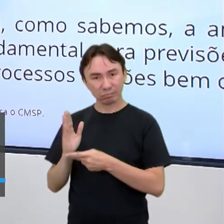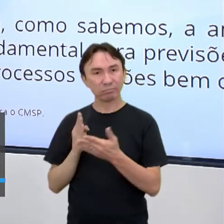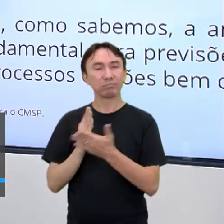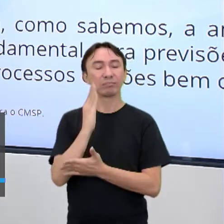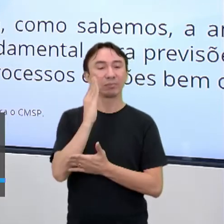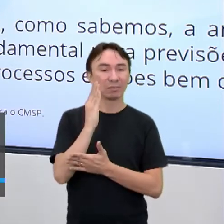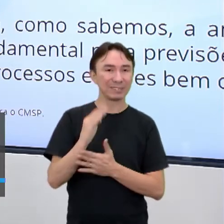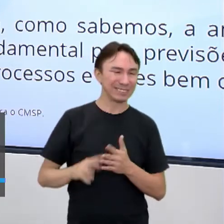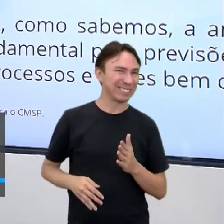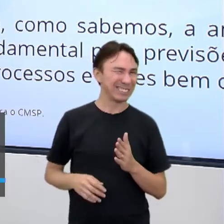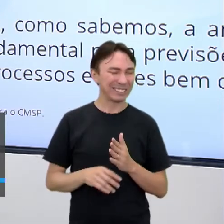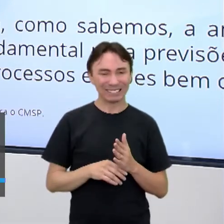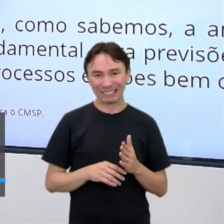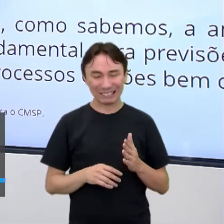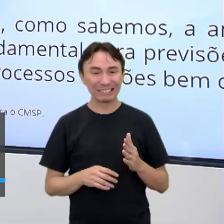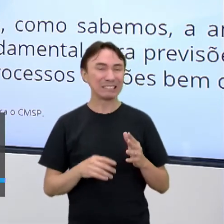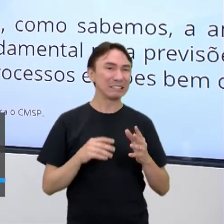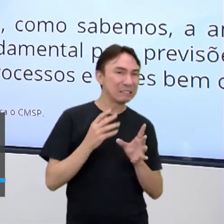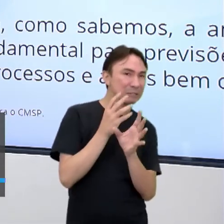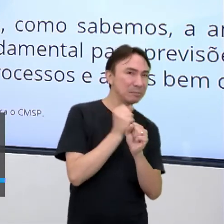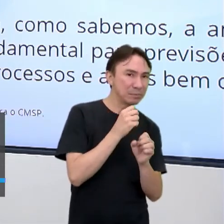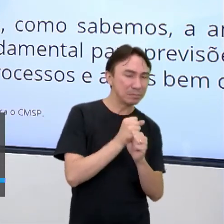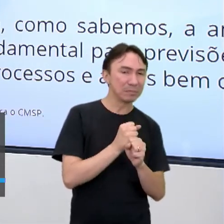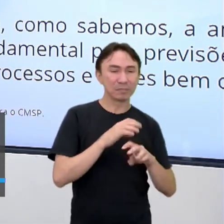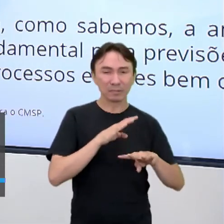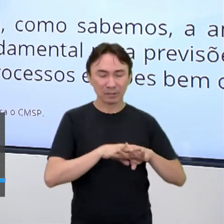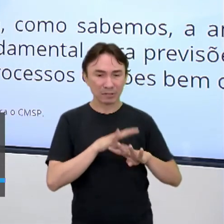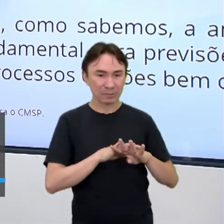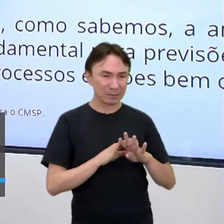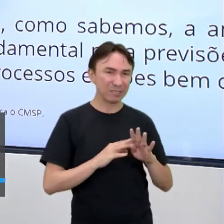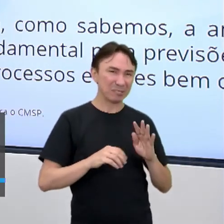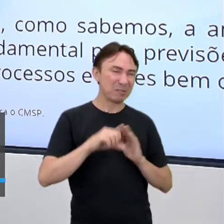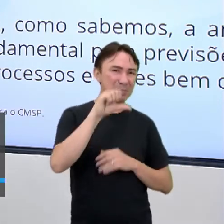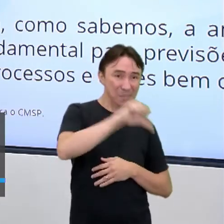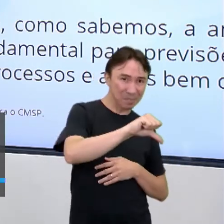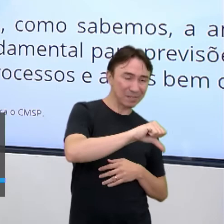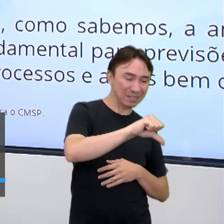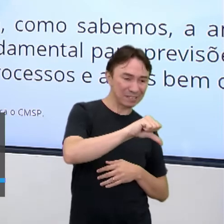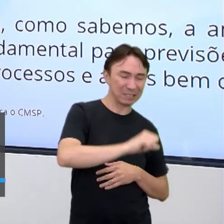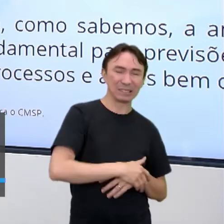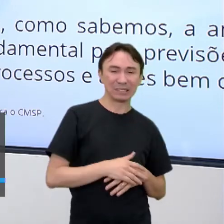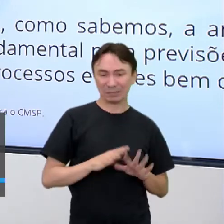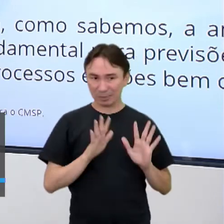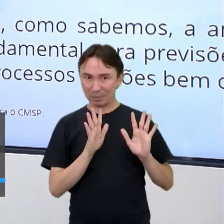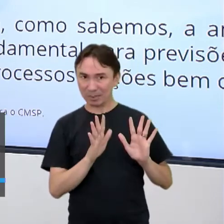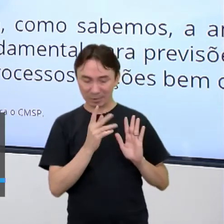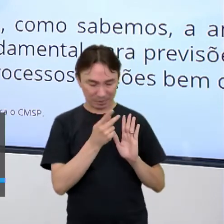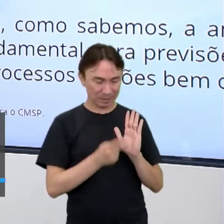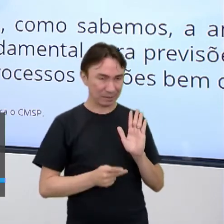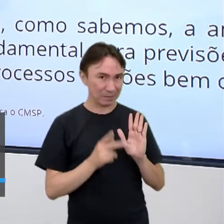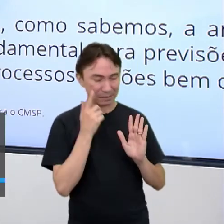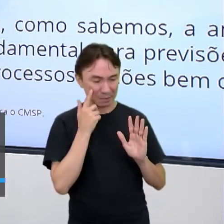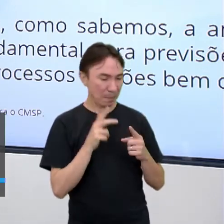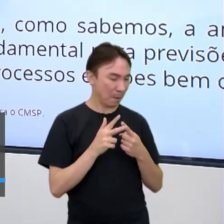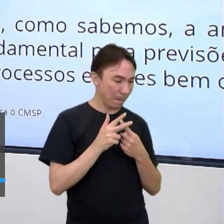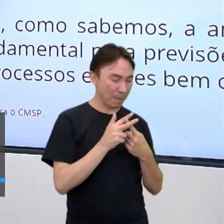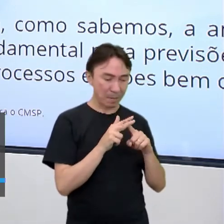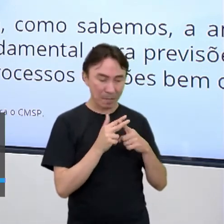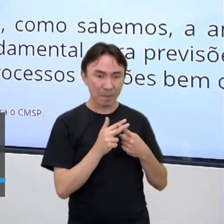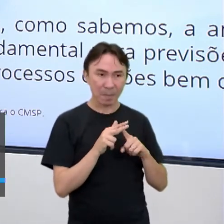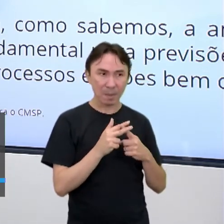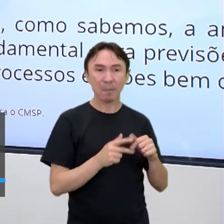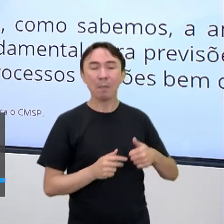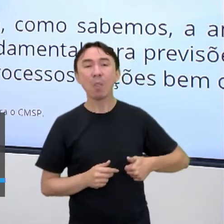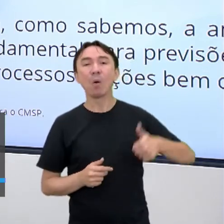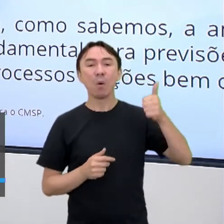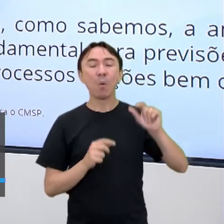acontece? Opa, vamos fazer uma análise, não é desistir, tá? Vamos fazer uma análise, ver onde pode melhorar, o que pode acontecer,